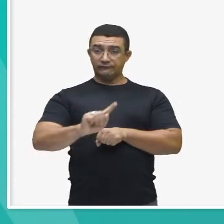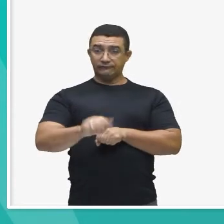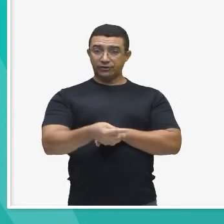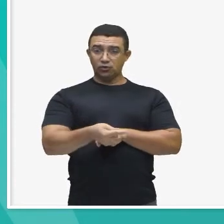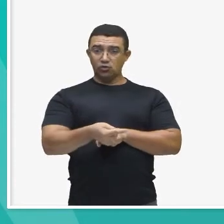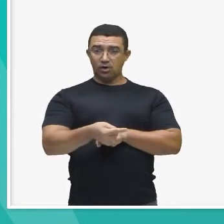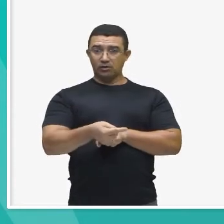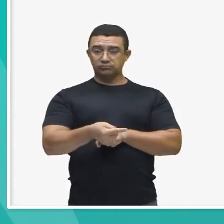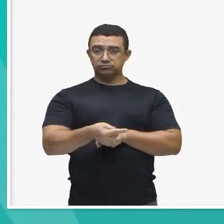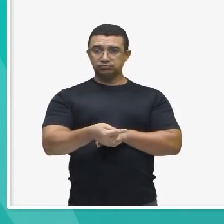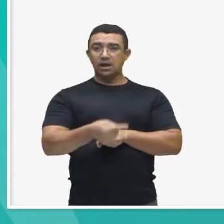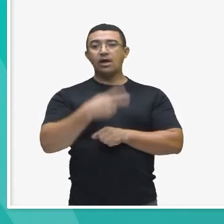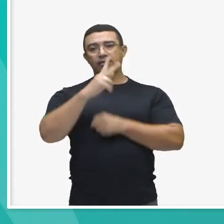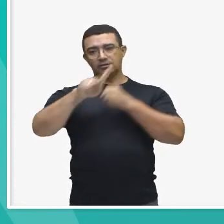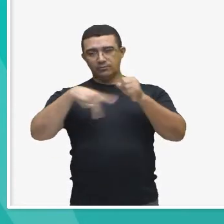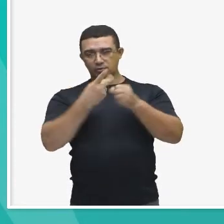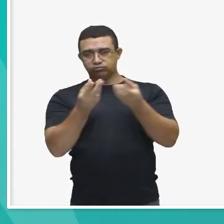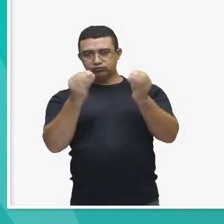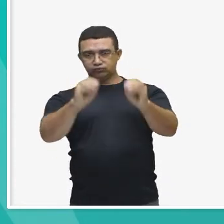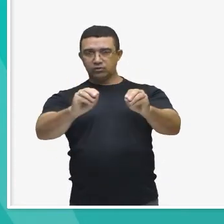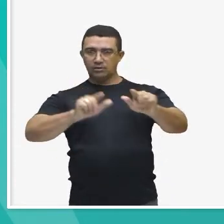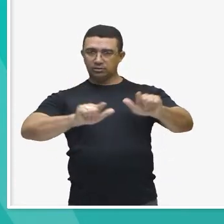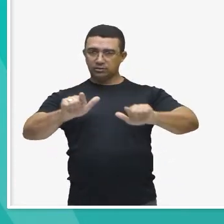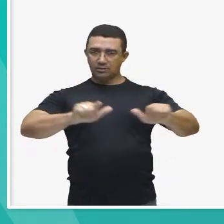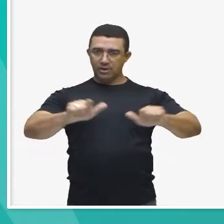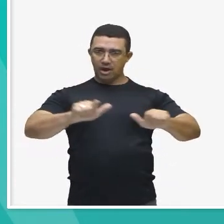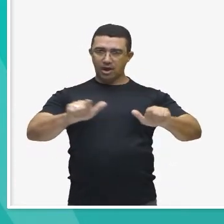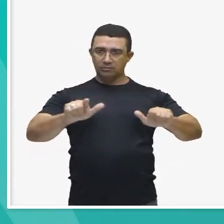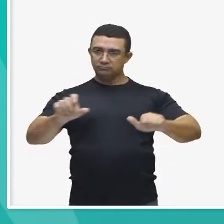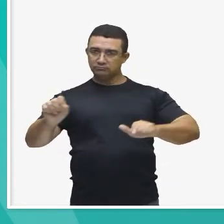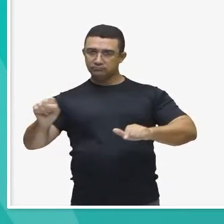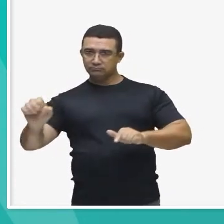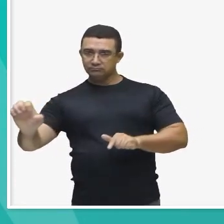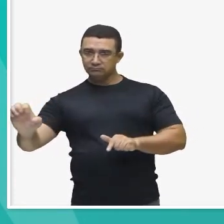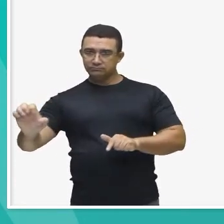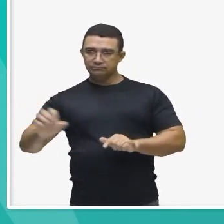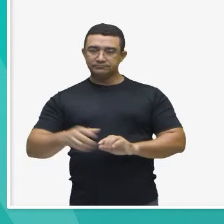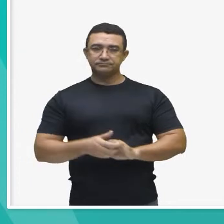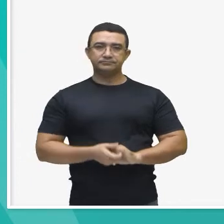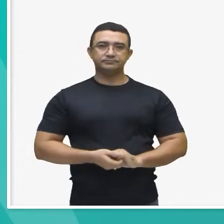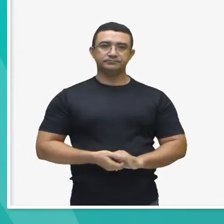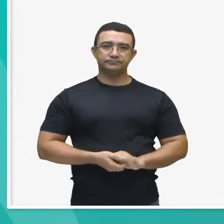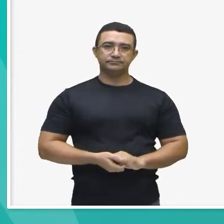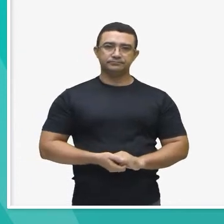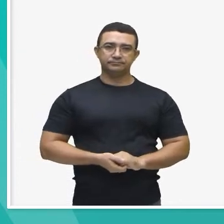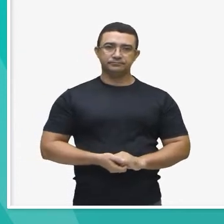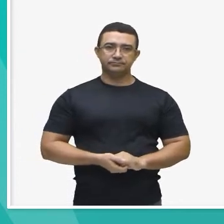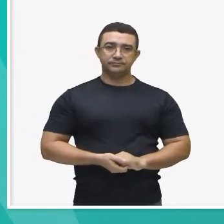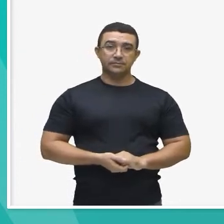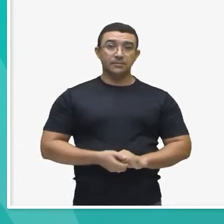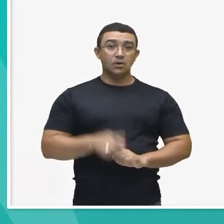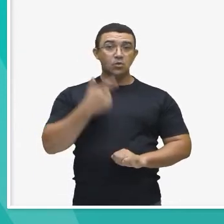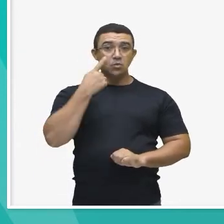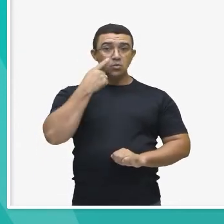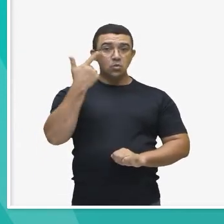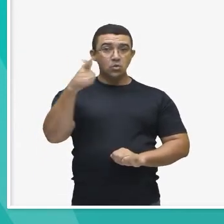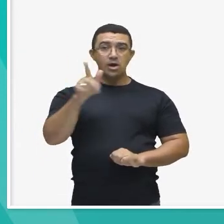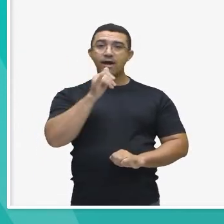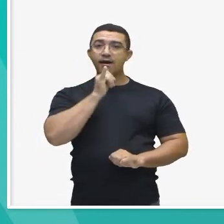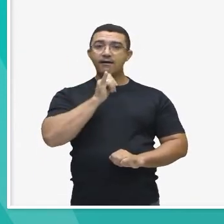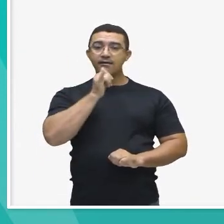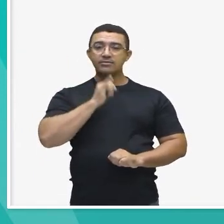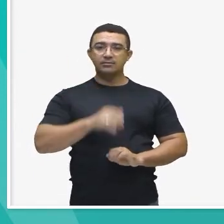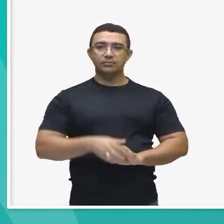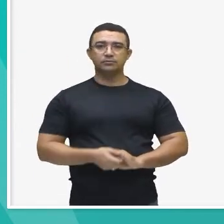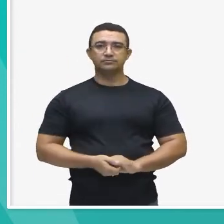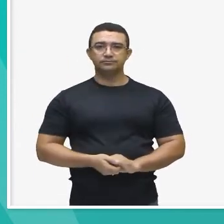vem trabalha-se, tá certo? E agora nós vamos observar aí mais um exemplo na letra da